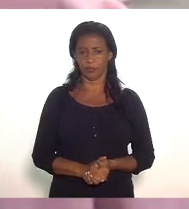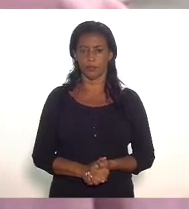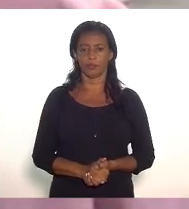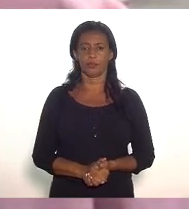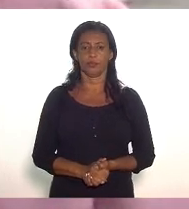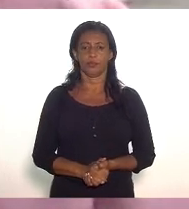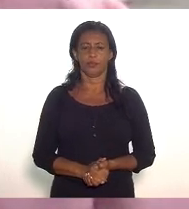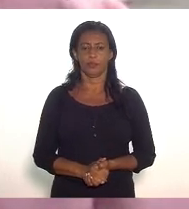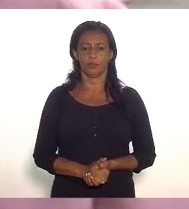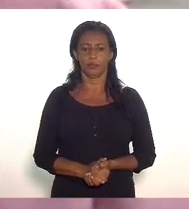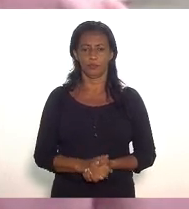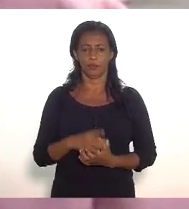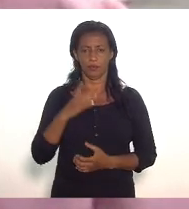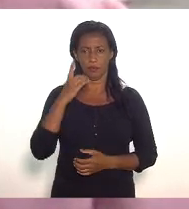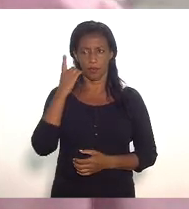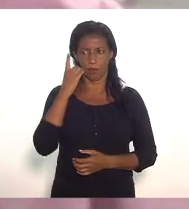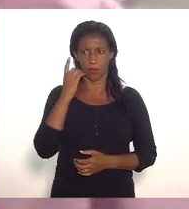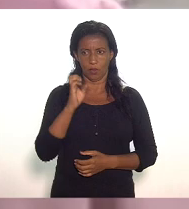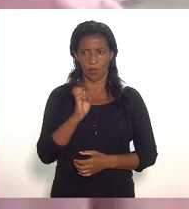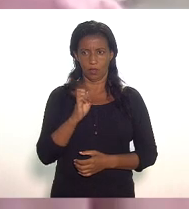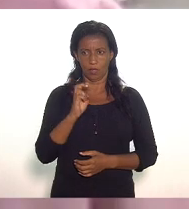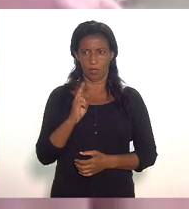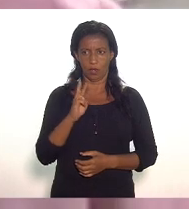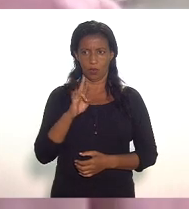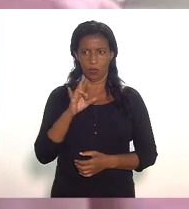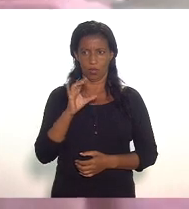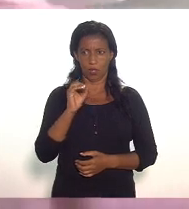Deputado Eurico Júnior.